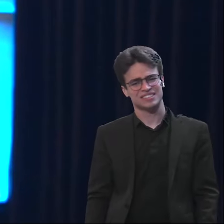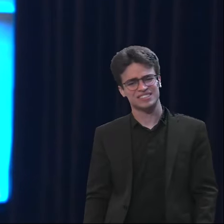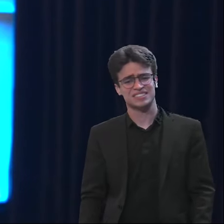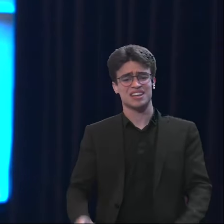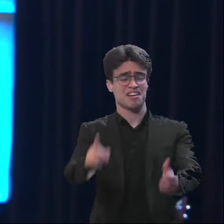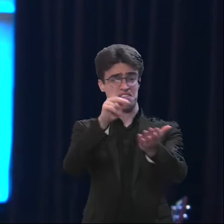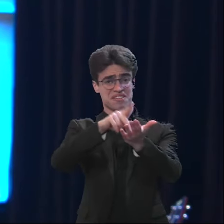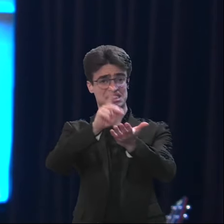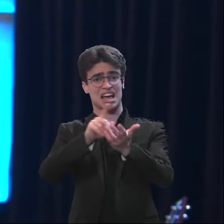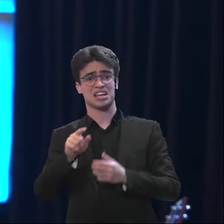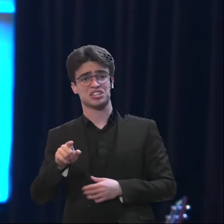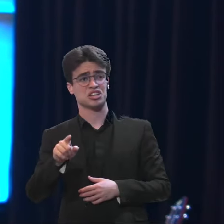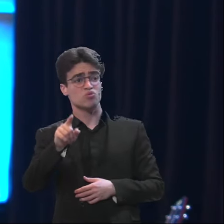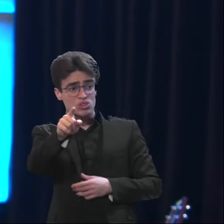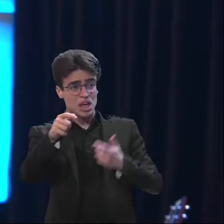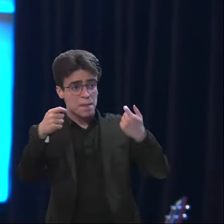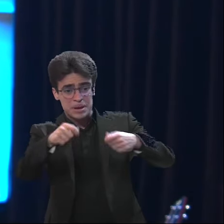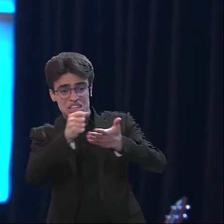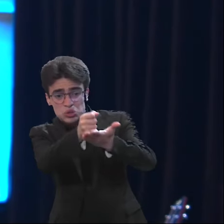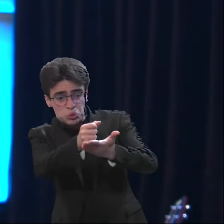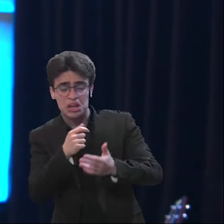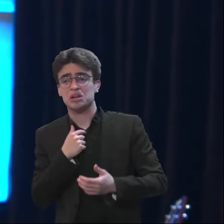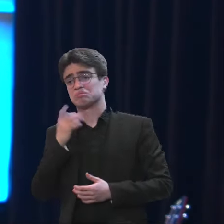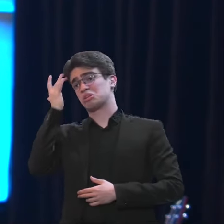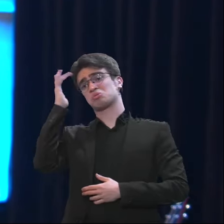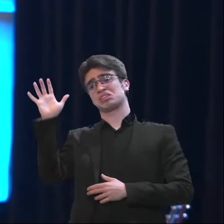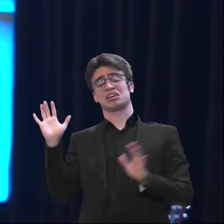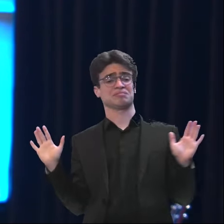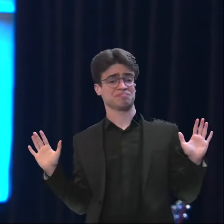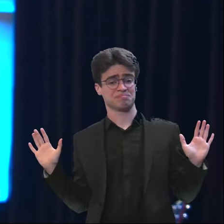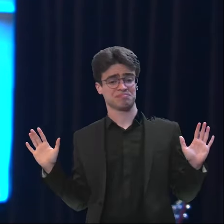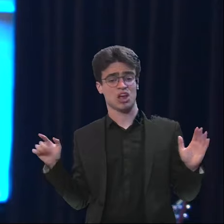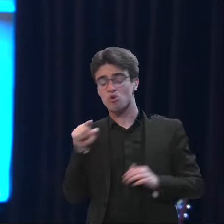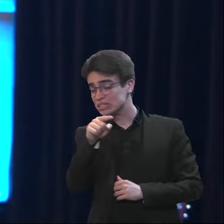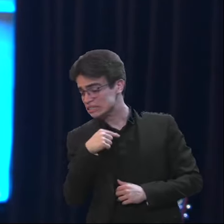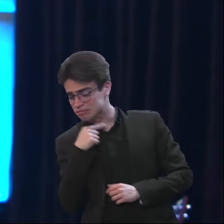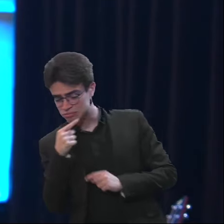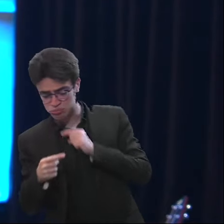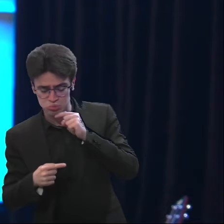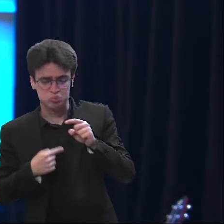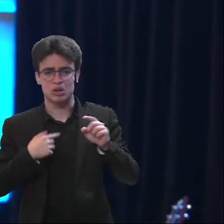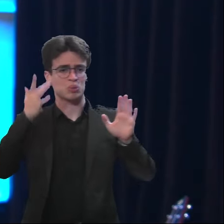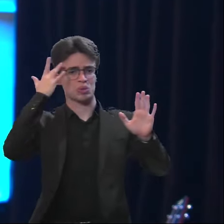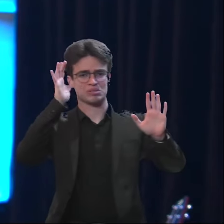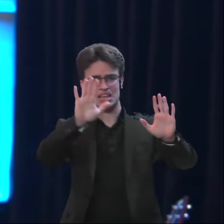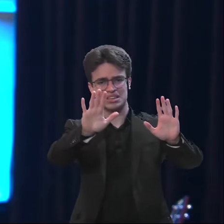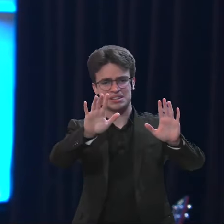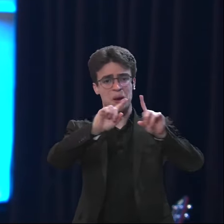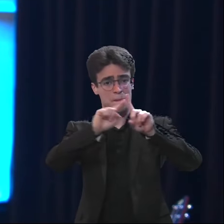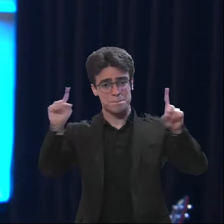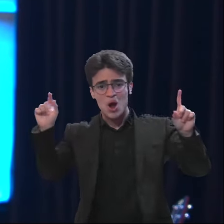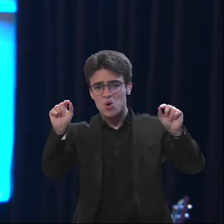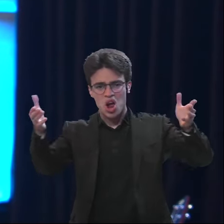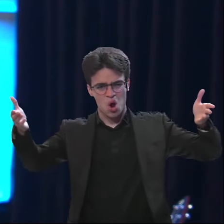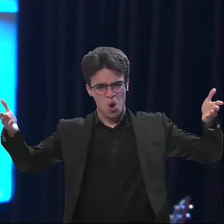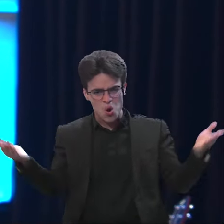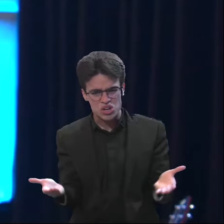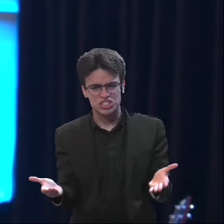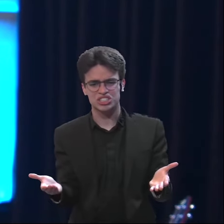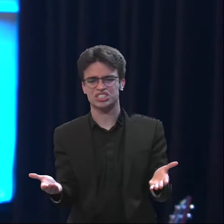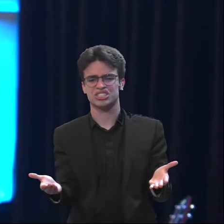que você precisa. Eu não sei o que você não sabe resolver. Mas hoje, se